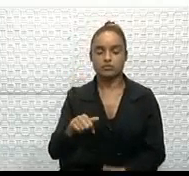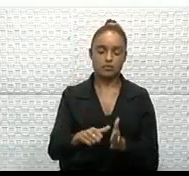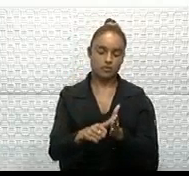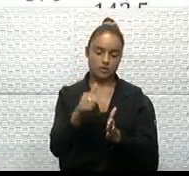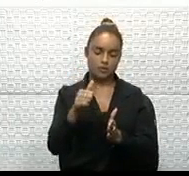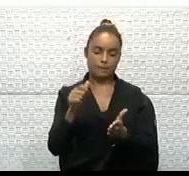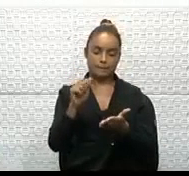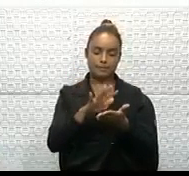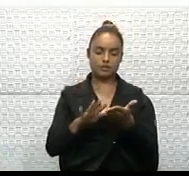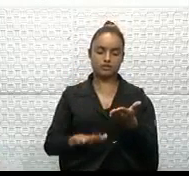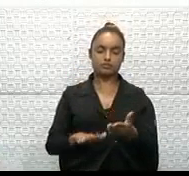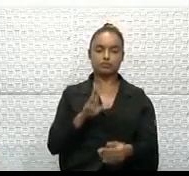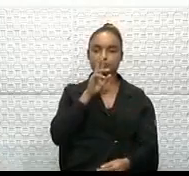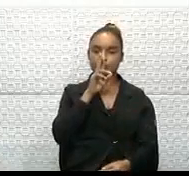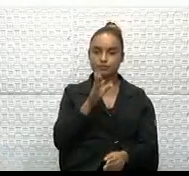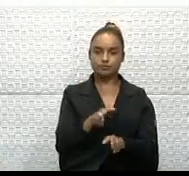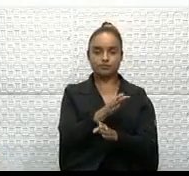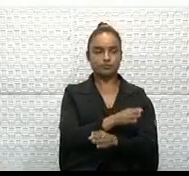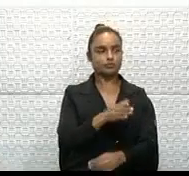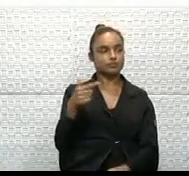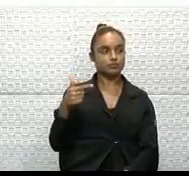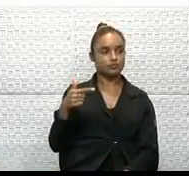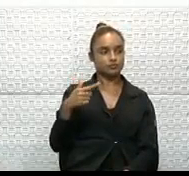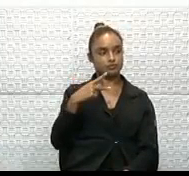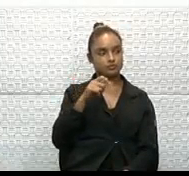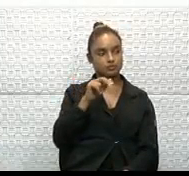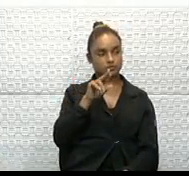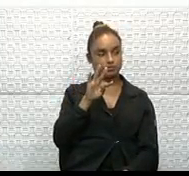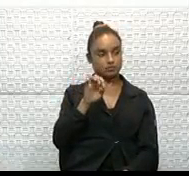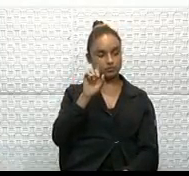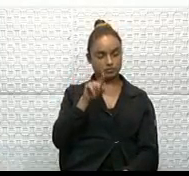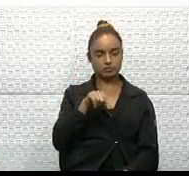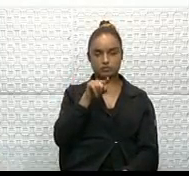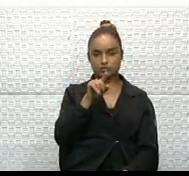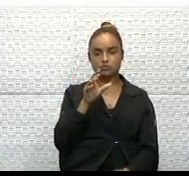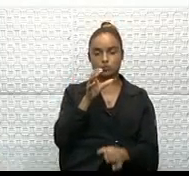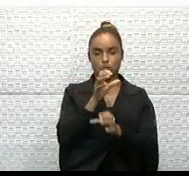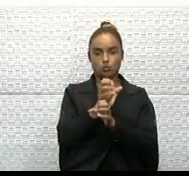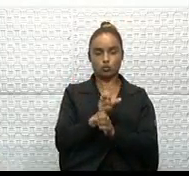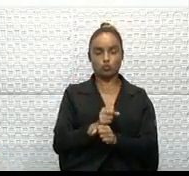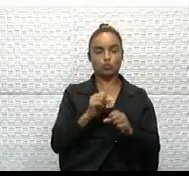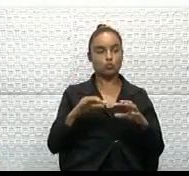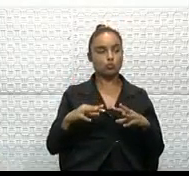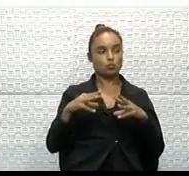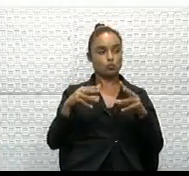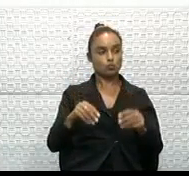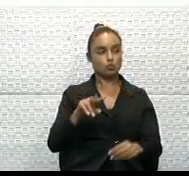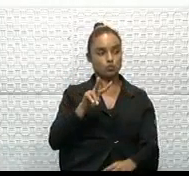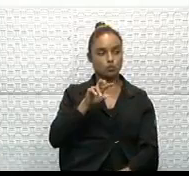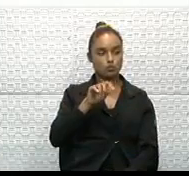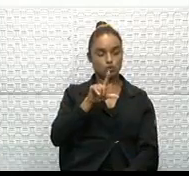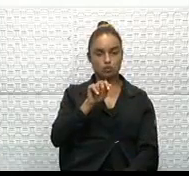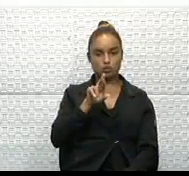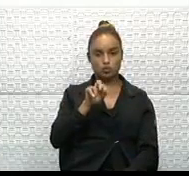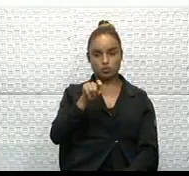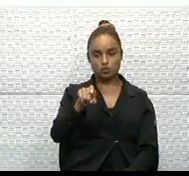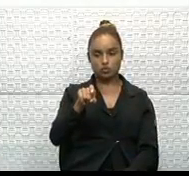parte. Segunda parte consiste em você somar todos os valores de